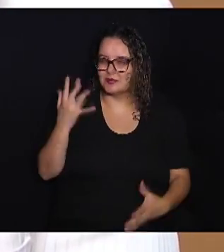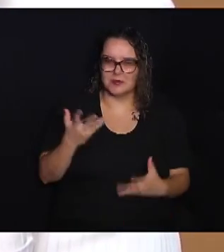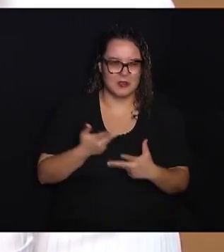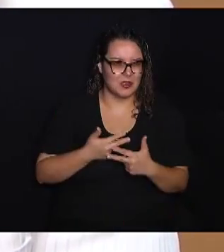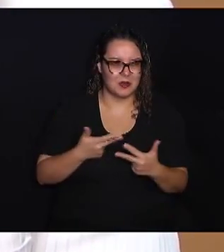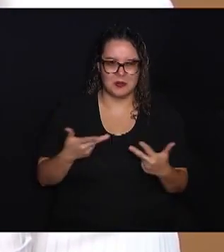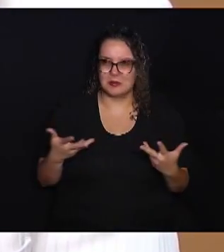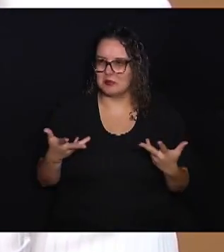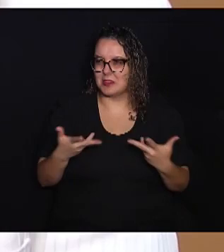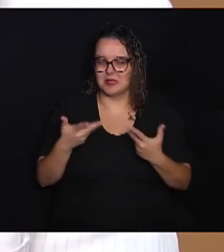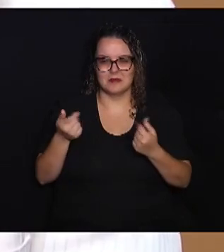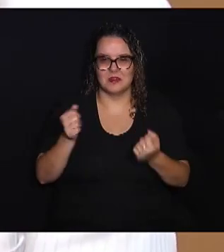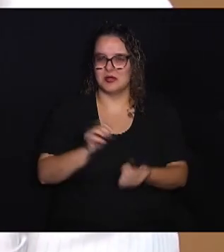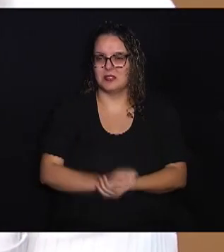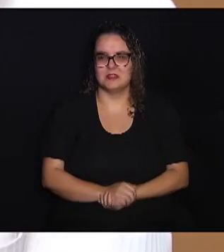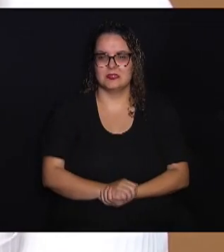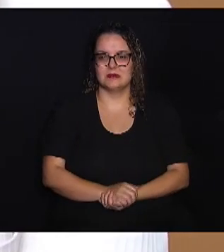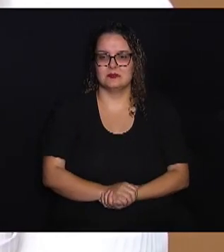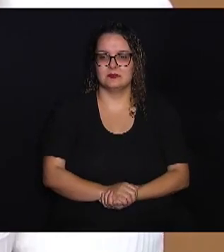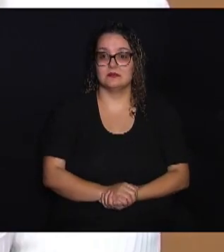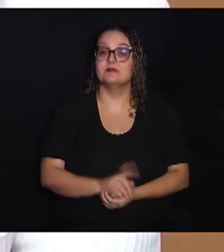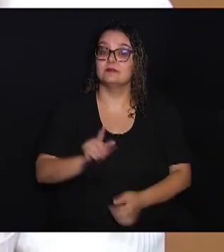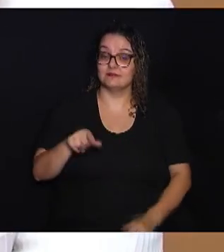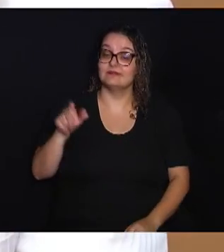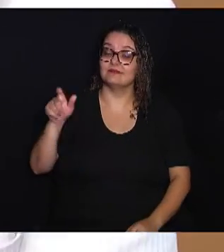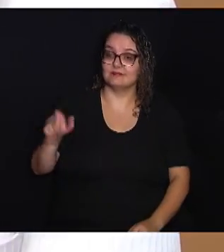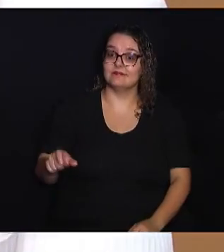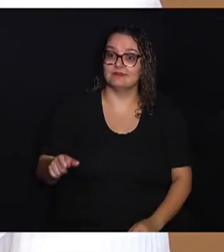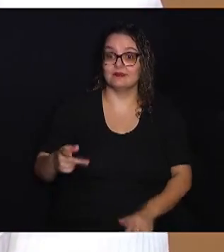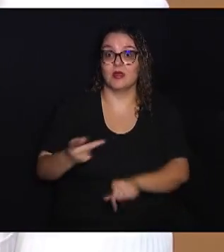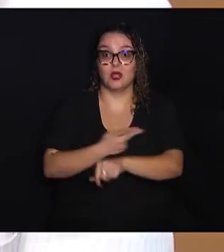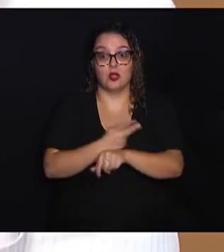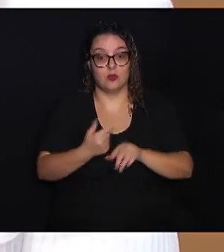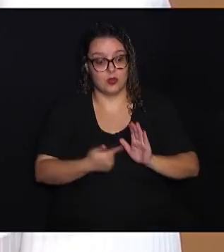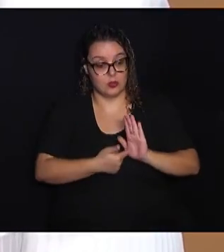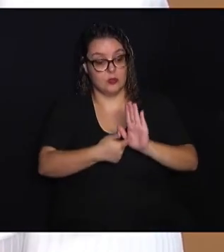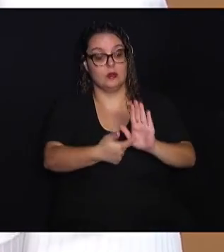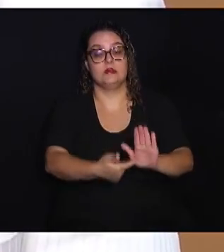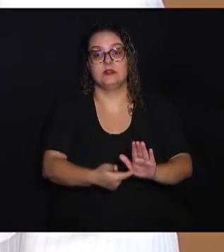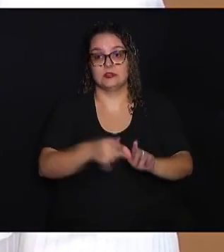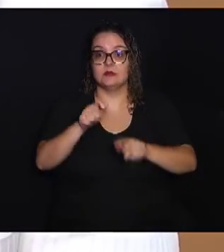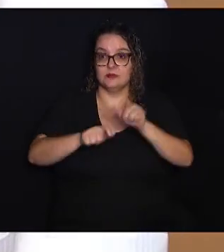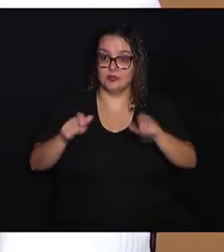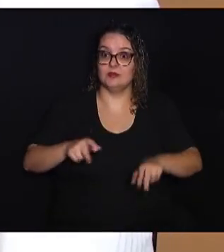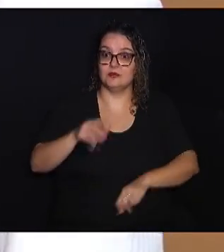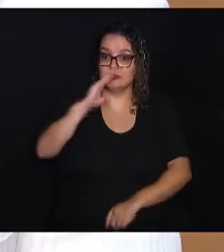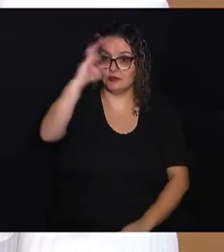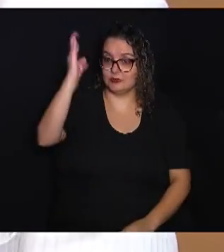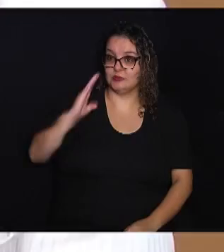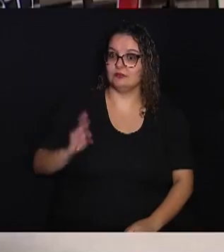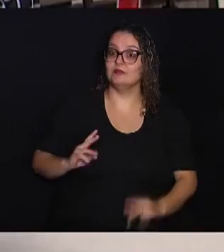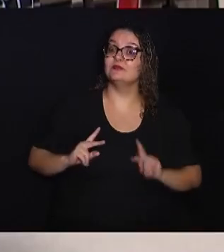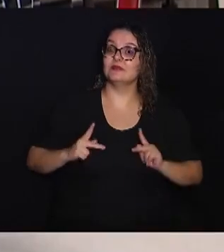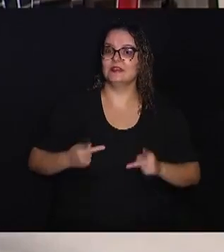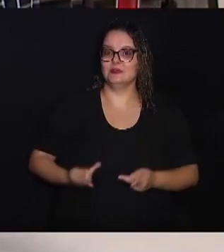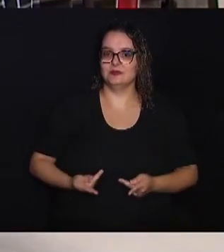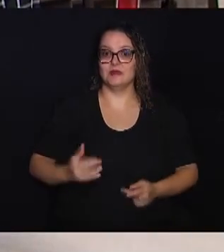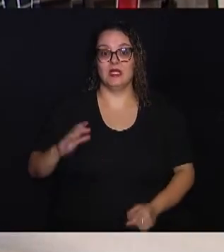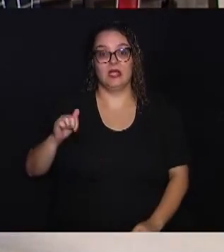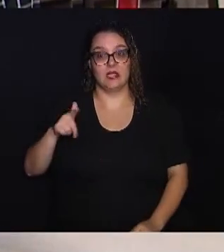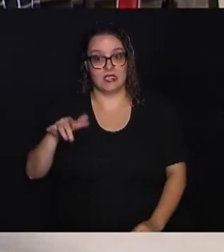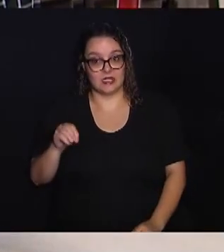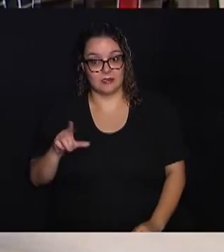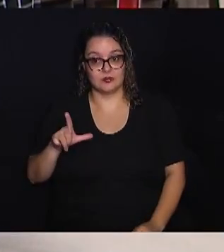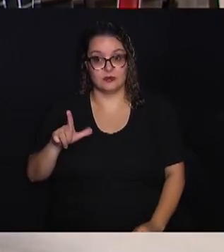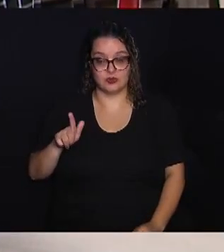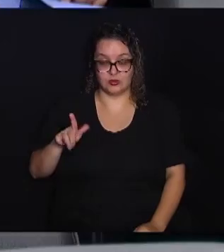assim fantástica, né? E esse é o Carlos Gomes que eu procuro mostrar para o povo do Brasil, o ser humano. Carlos Gomes morreu